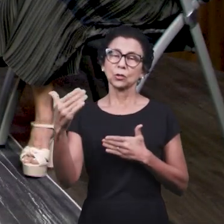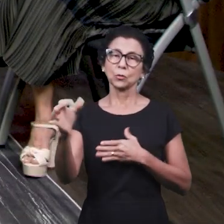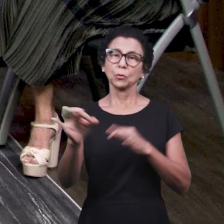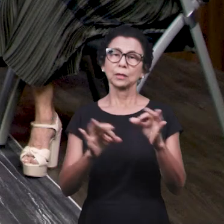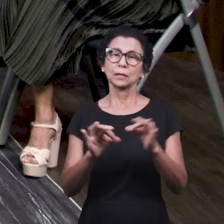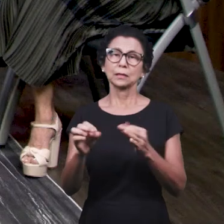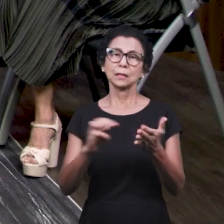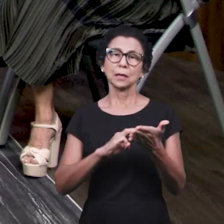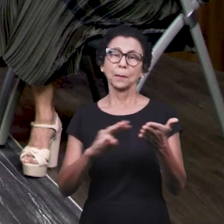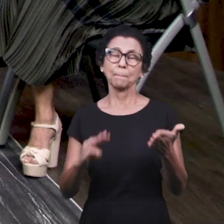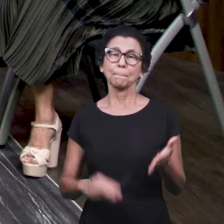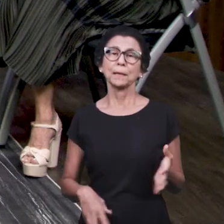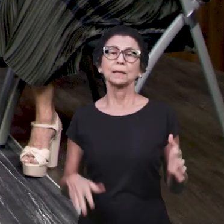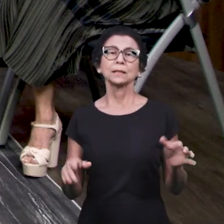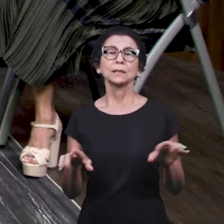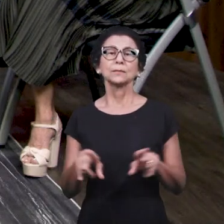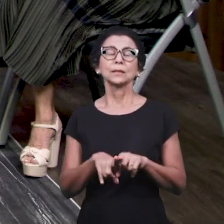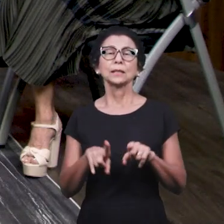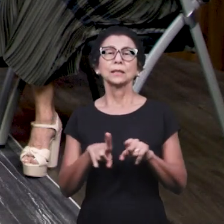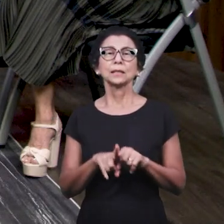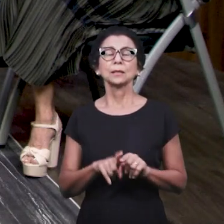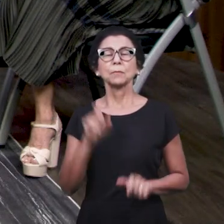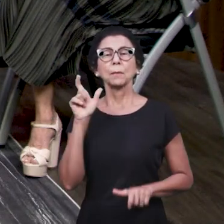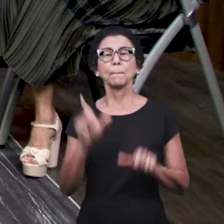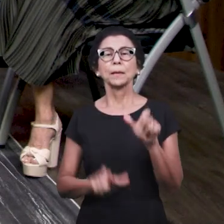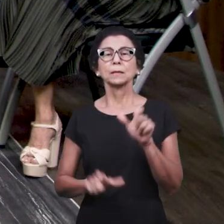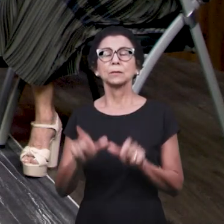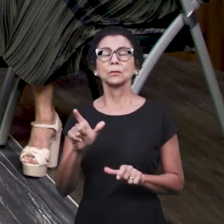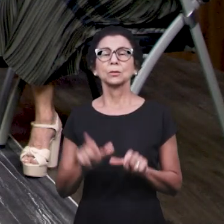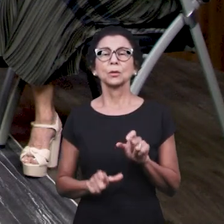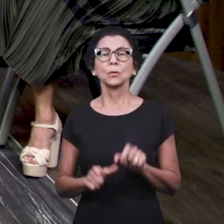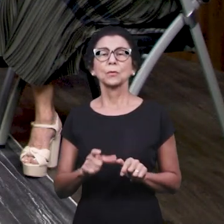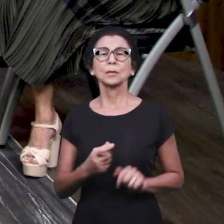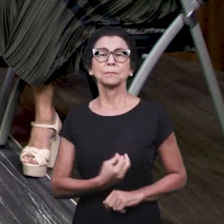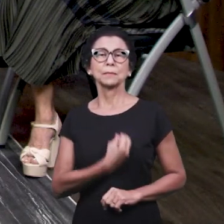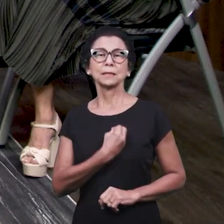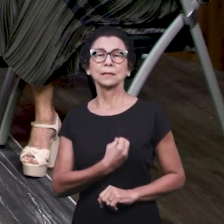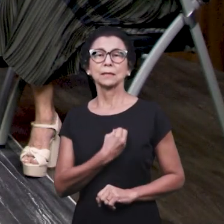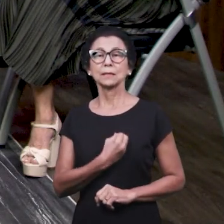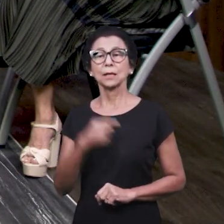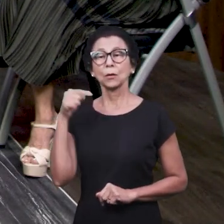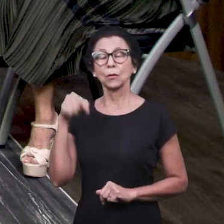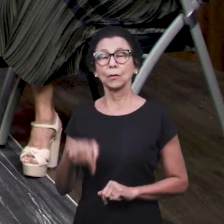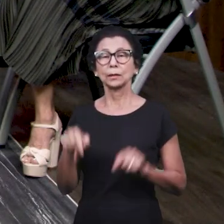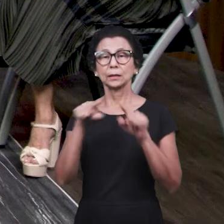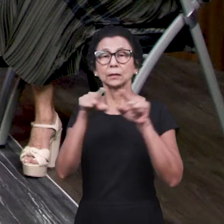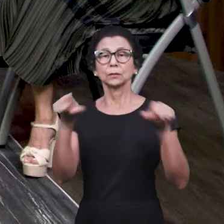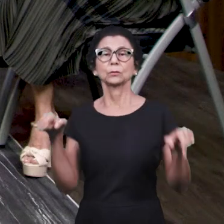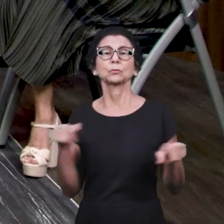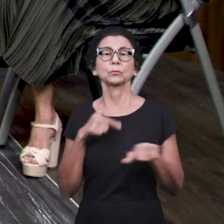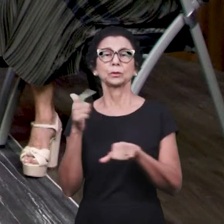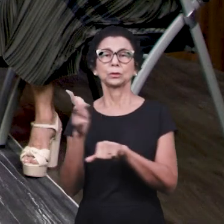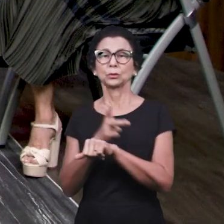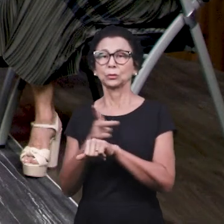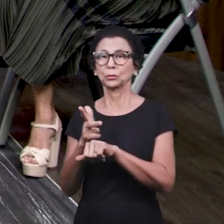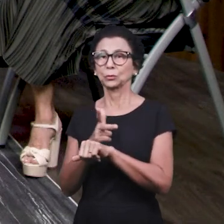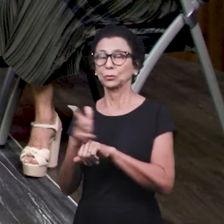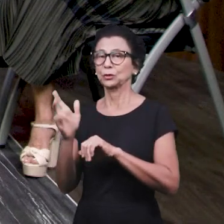uma plateia para interagir, para conversar conosco. Hoje nós temos